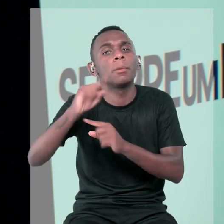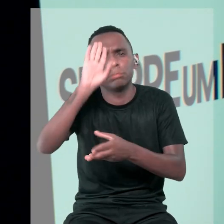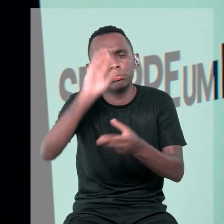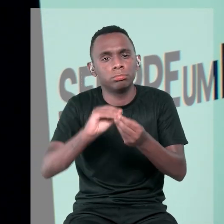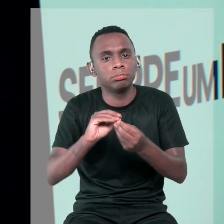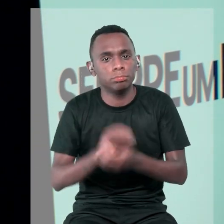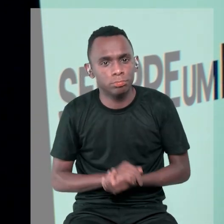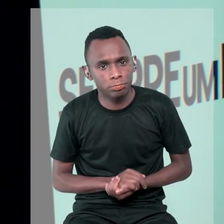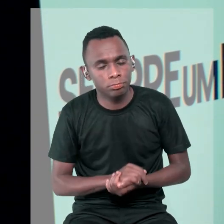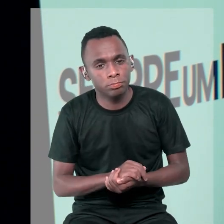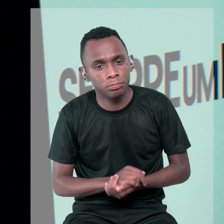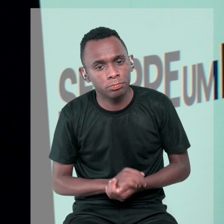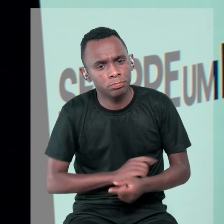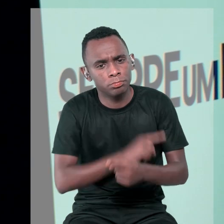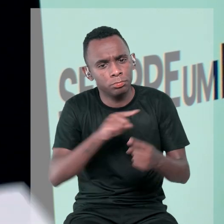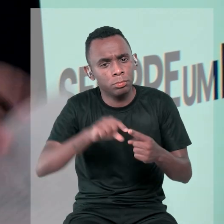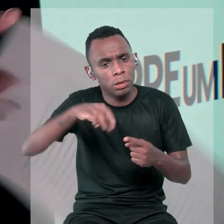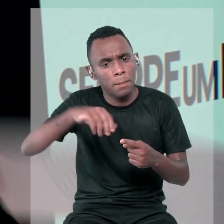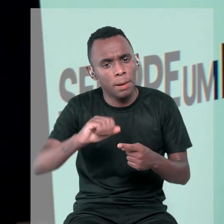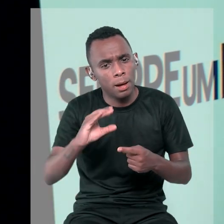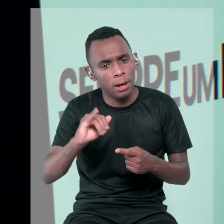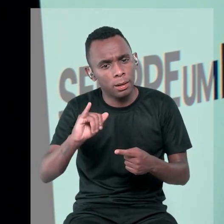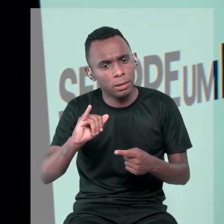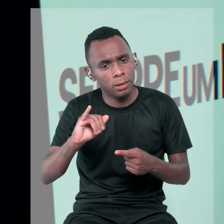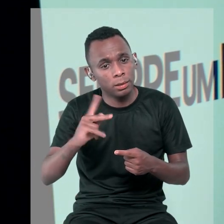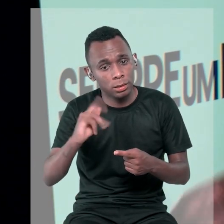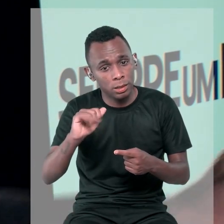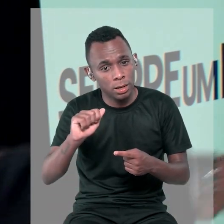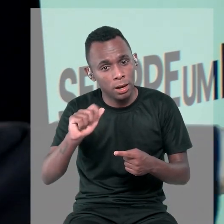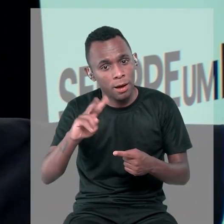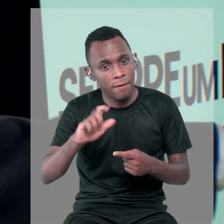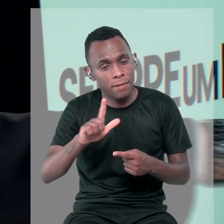raciocínio. Maquiavel eu não vou aprofundar, né,